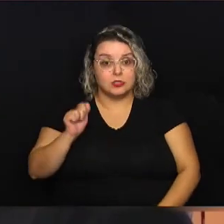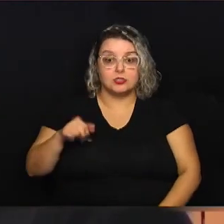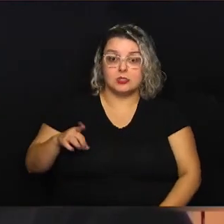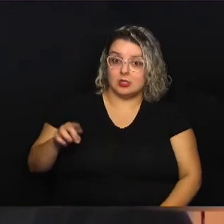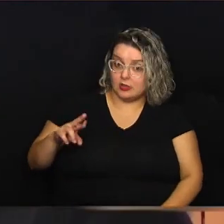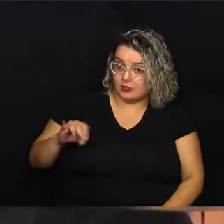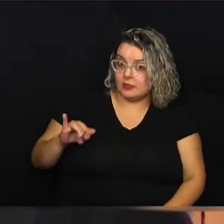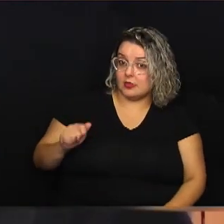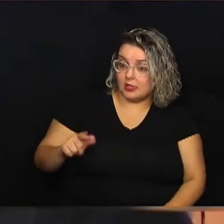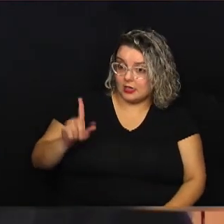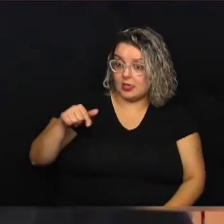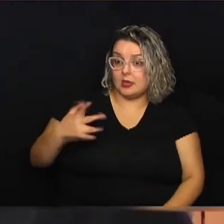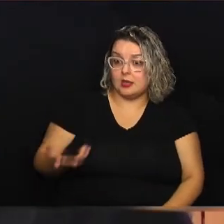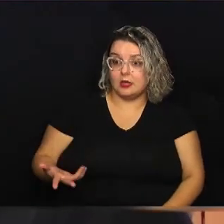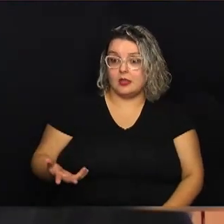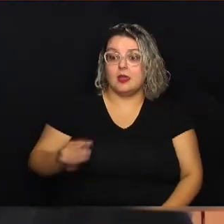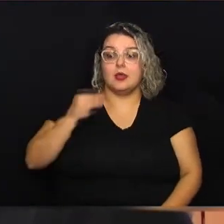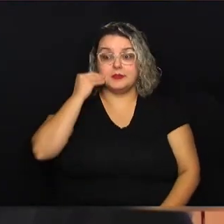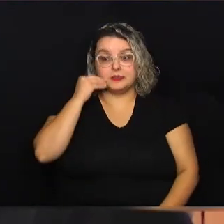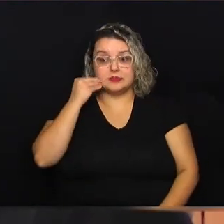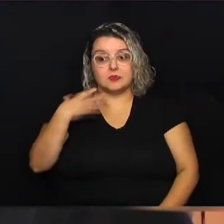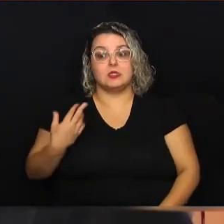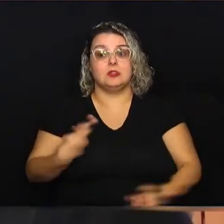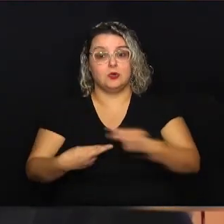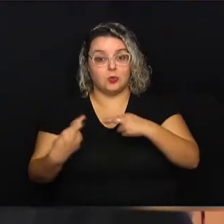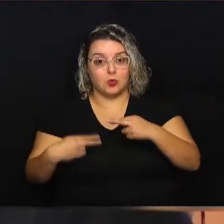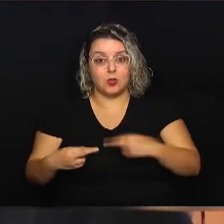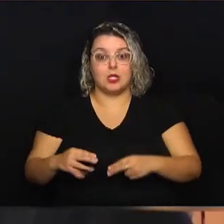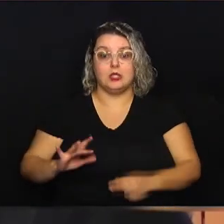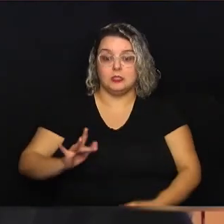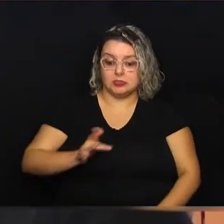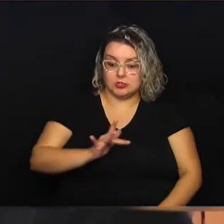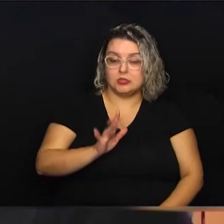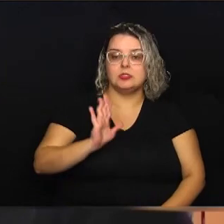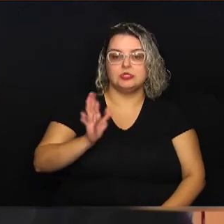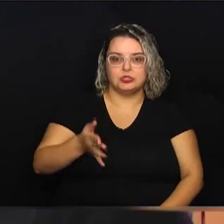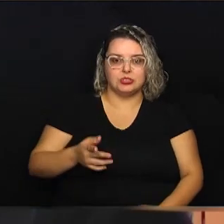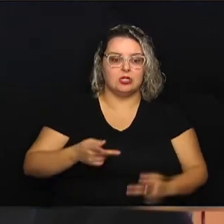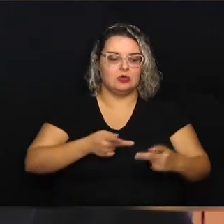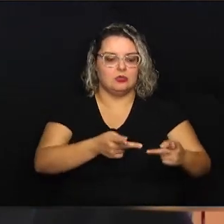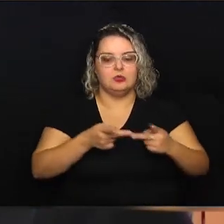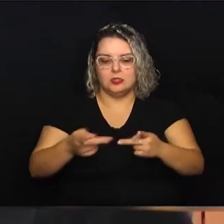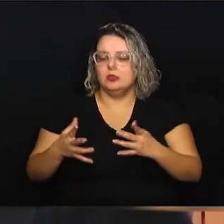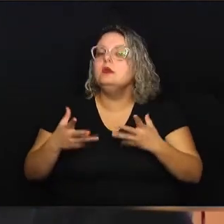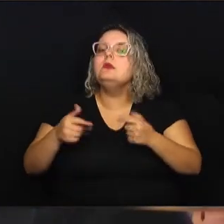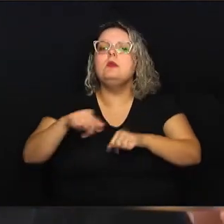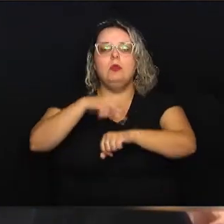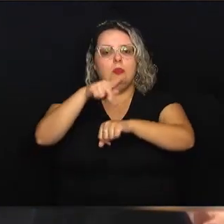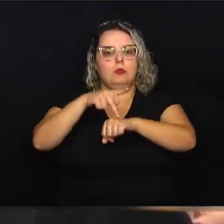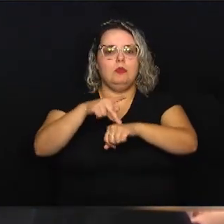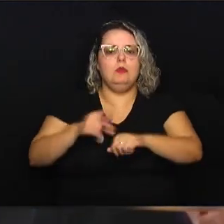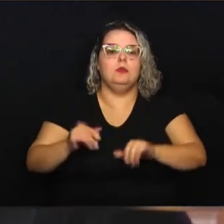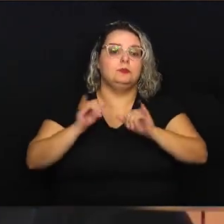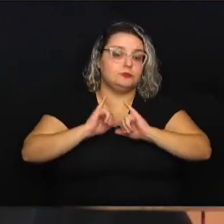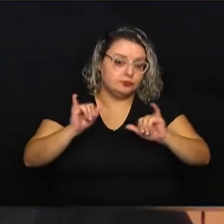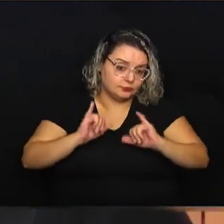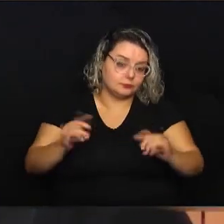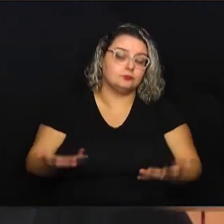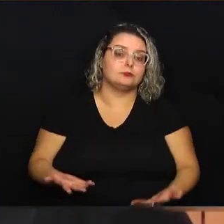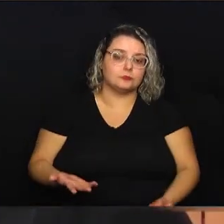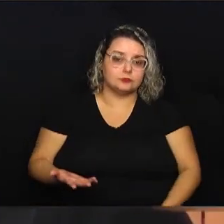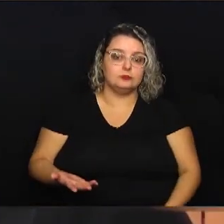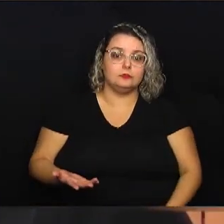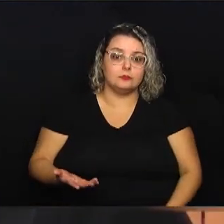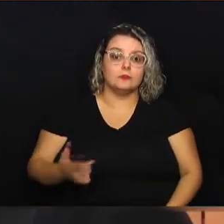ela é uma expert aí, né, com relação à dengue, já visitou o país inteiro levando essa mensagem,